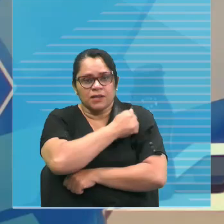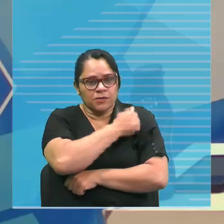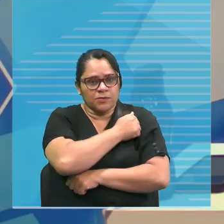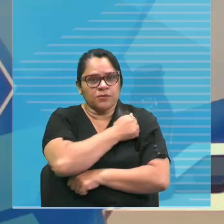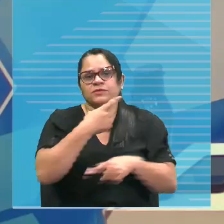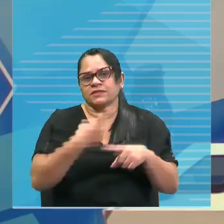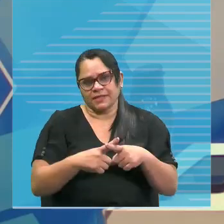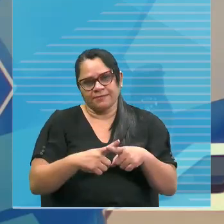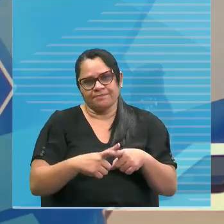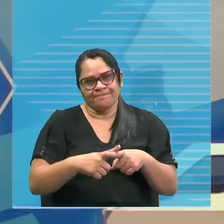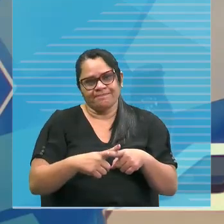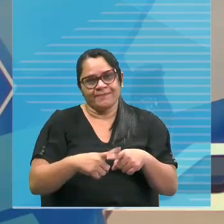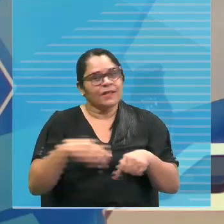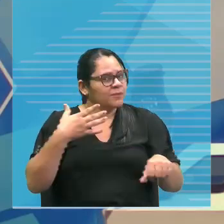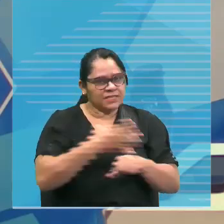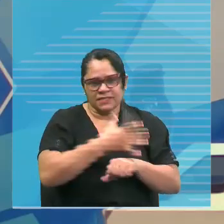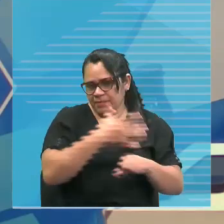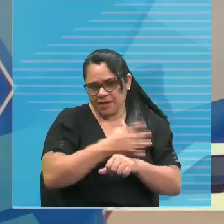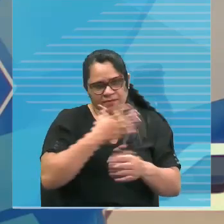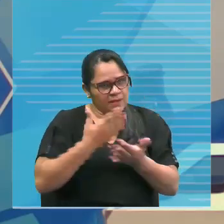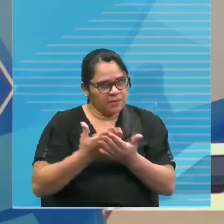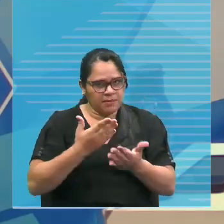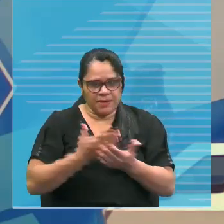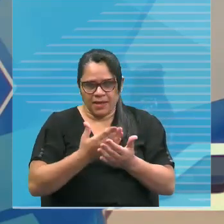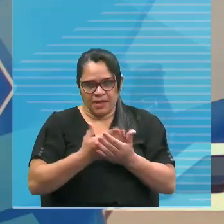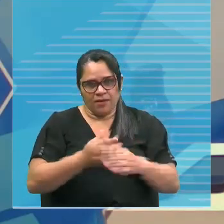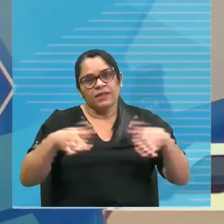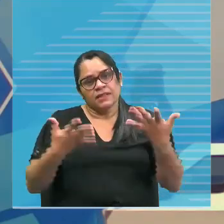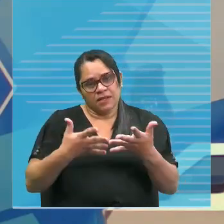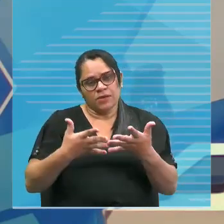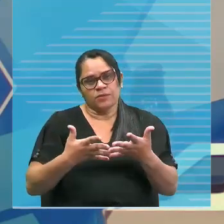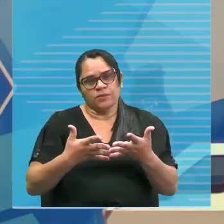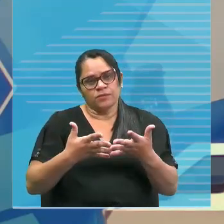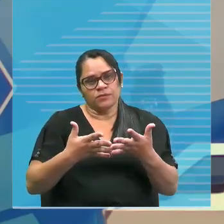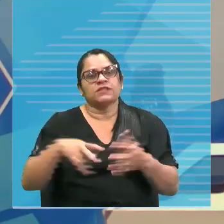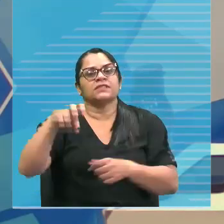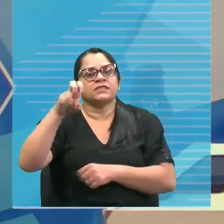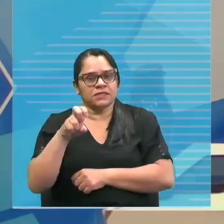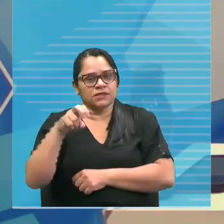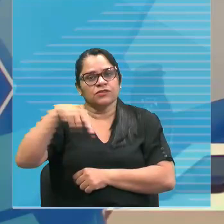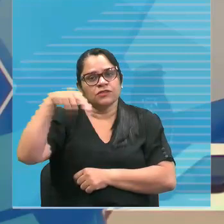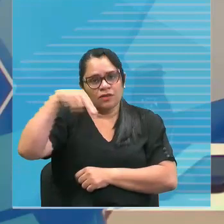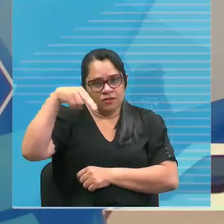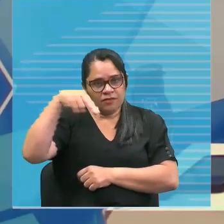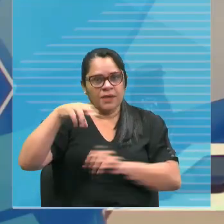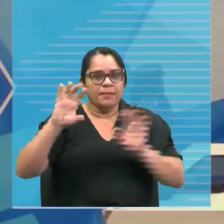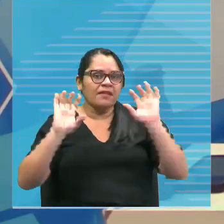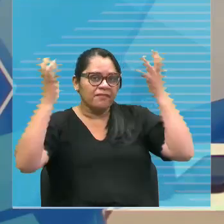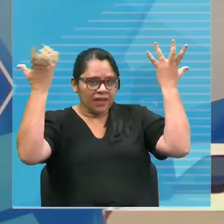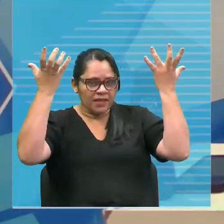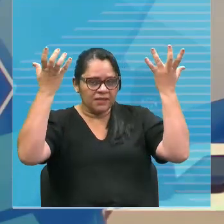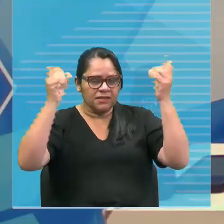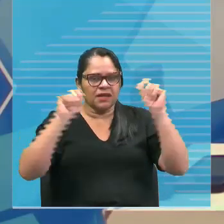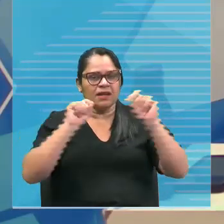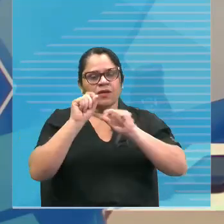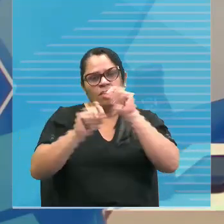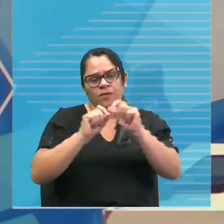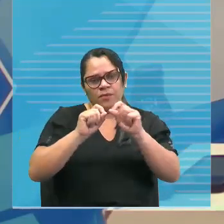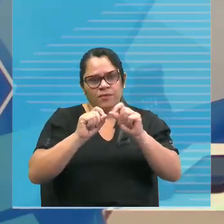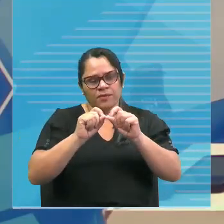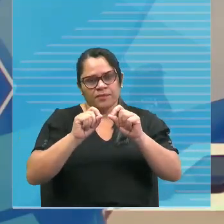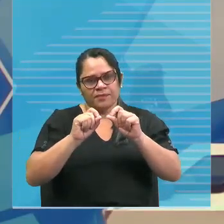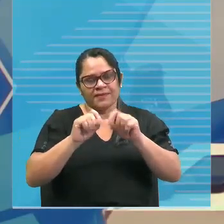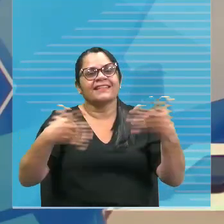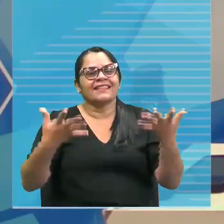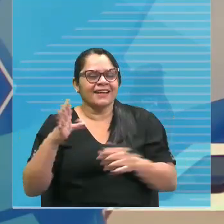do dia 27 de outubro ao dia 5 de novembro é grande festa a pronto